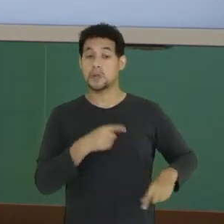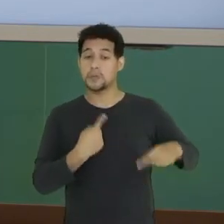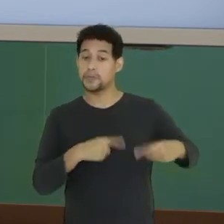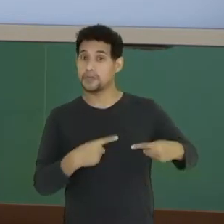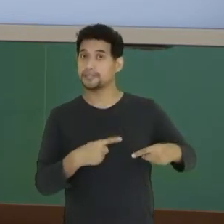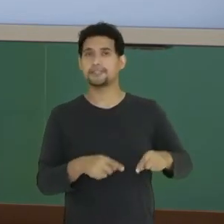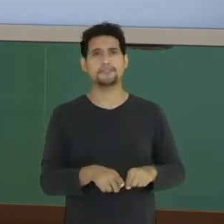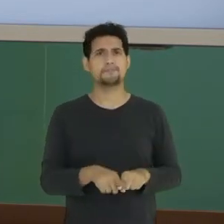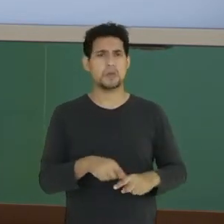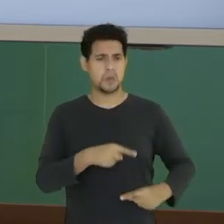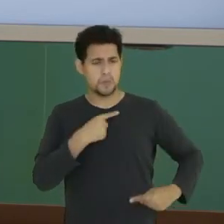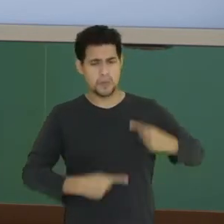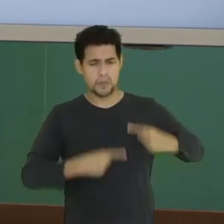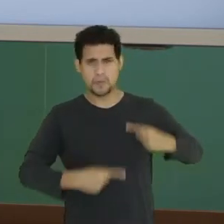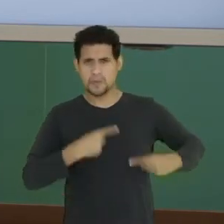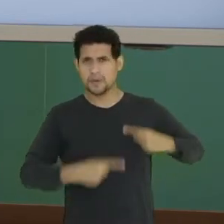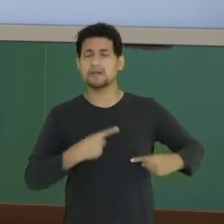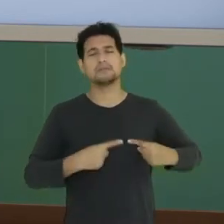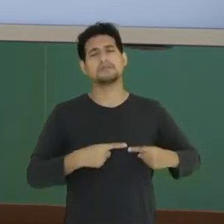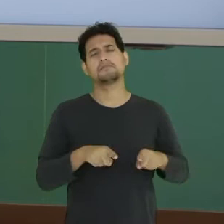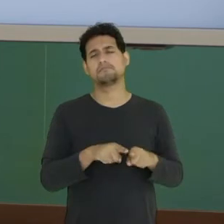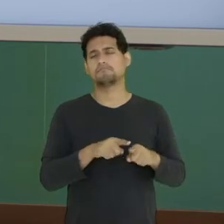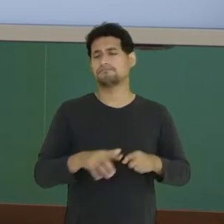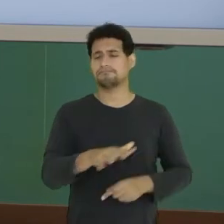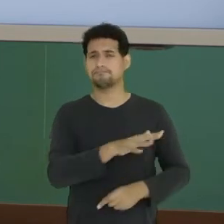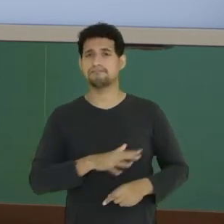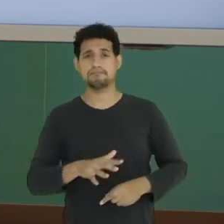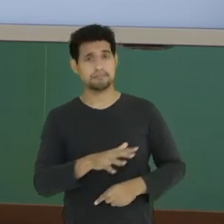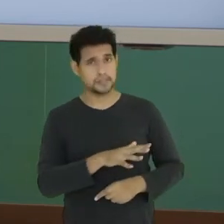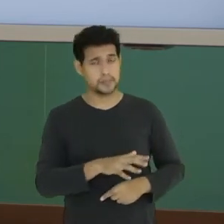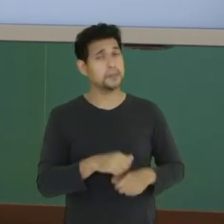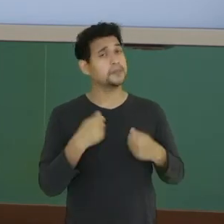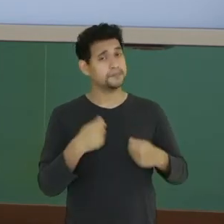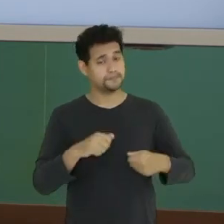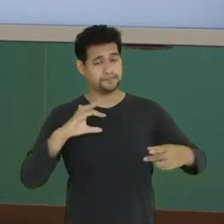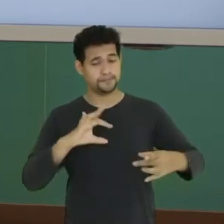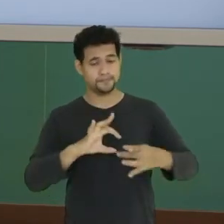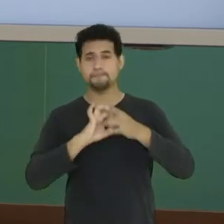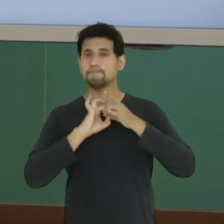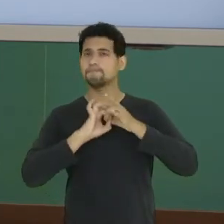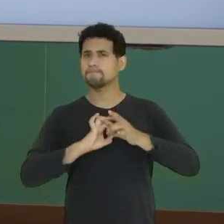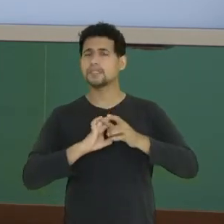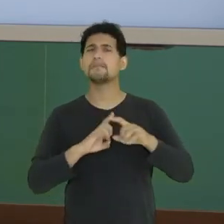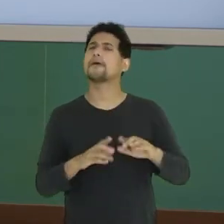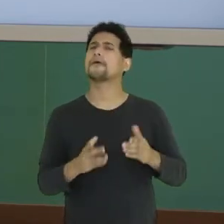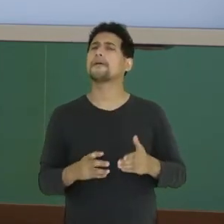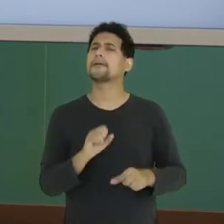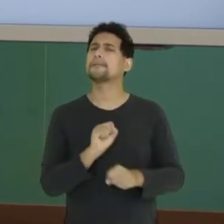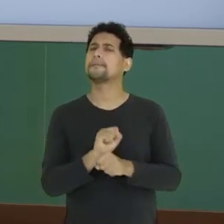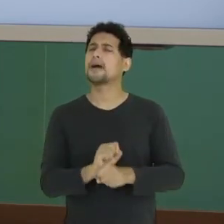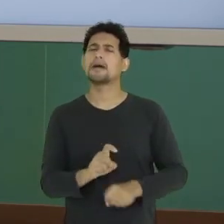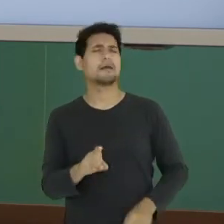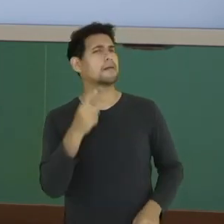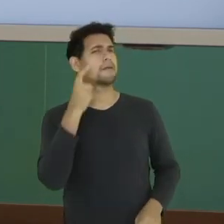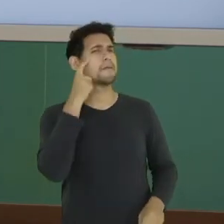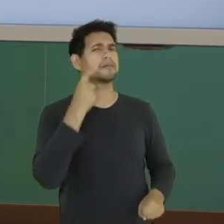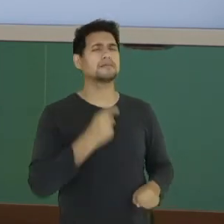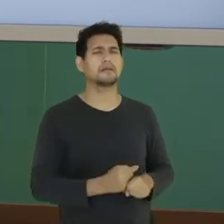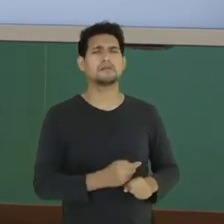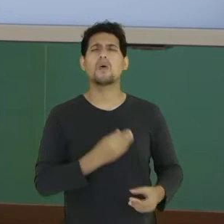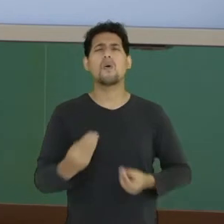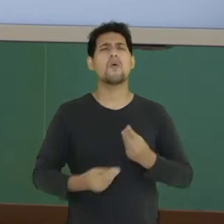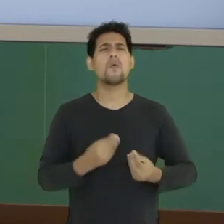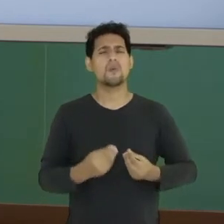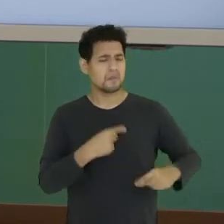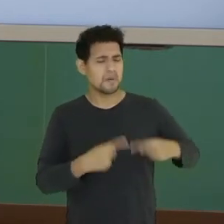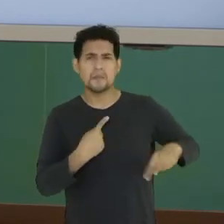e debate público, discussão pública estão conectados, né? Eu quero que vocês pensem como que esses debates aparecem,